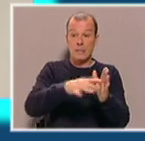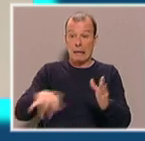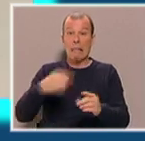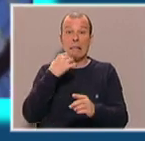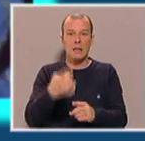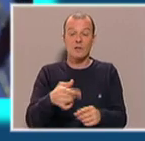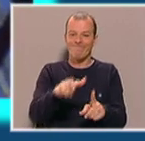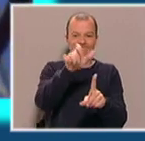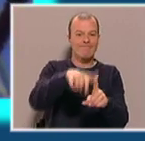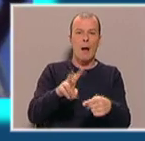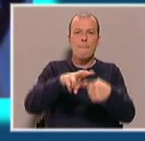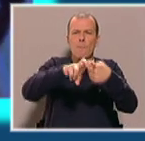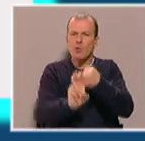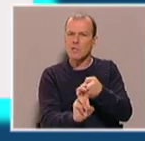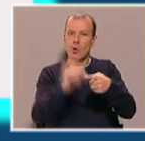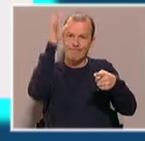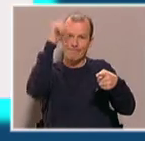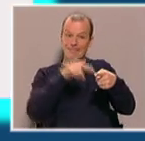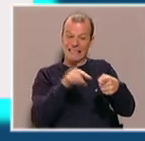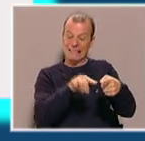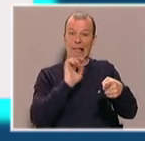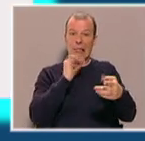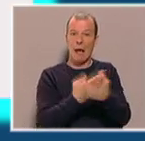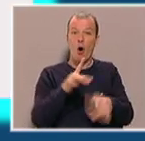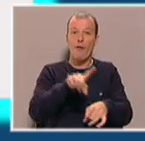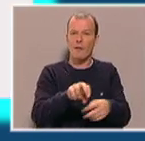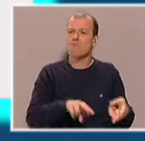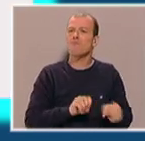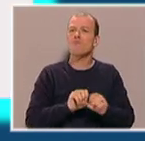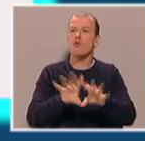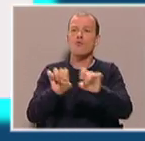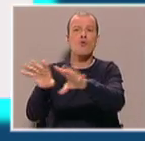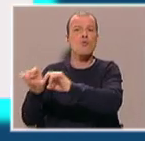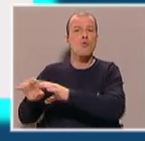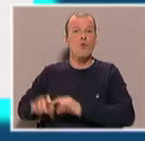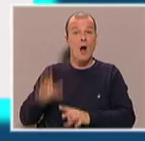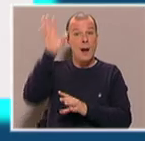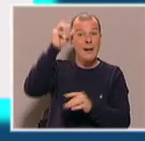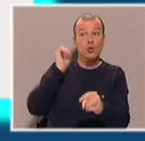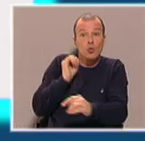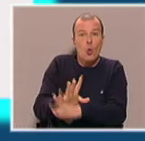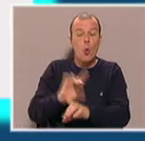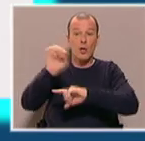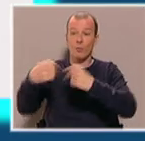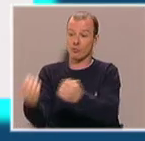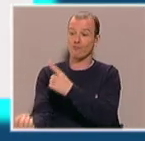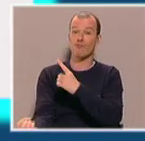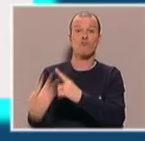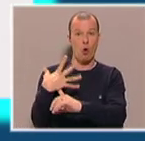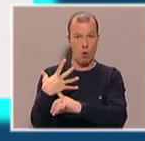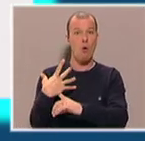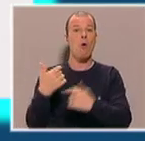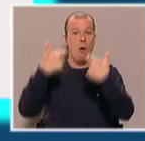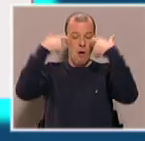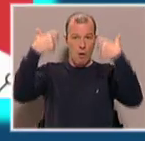hospedeiro é o morcego e que este pode ter transportado o vírus para outros animais, que por sua vez passaram o agente